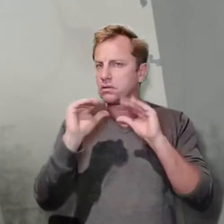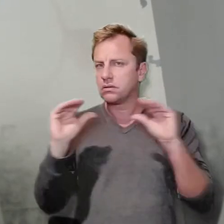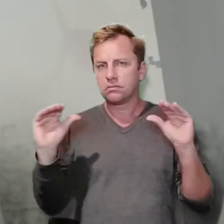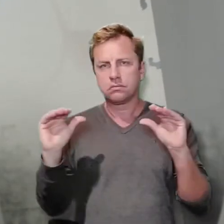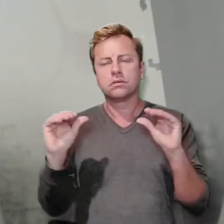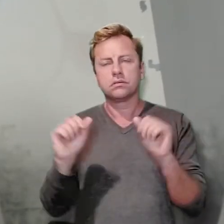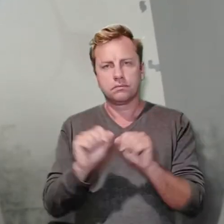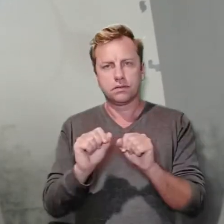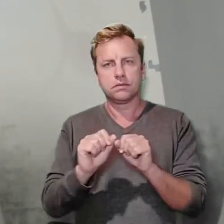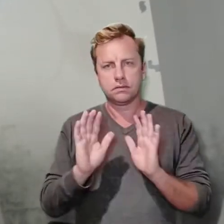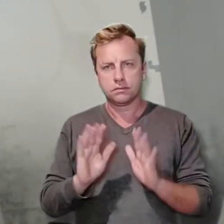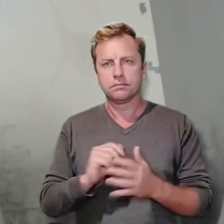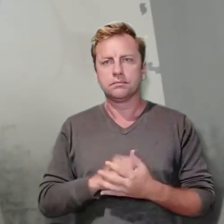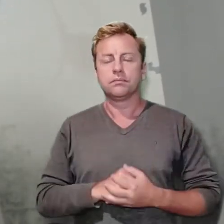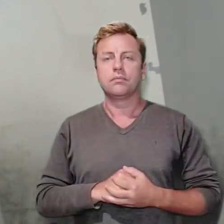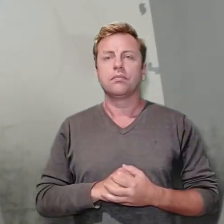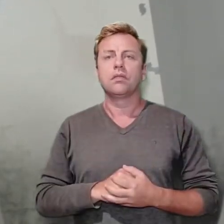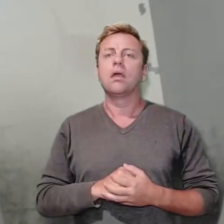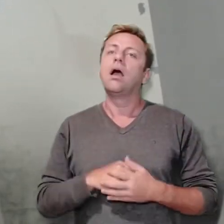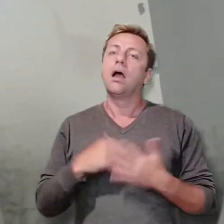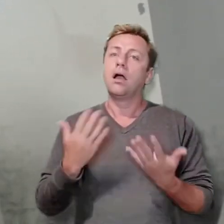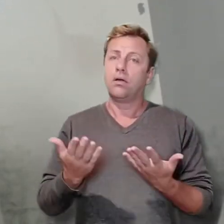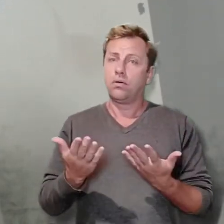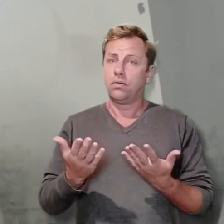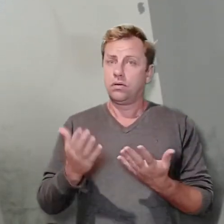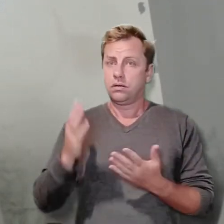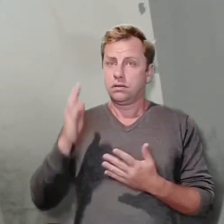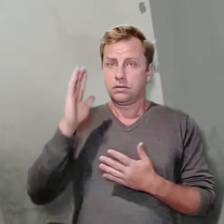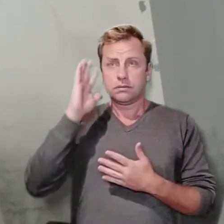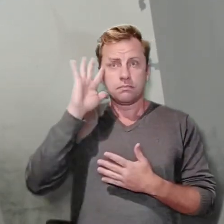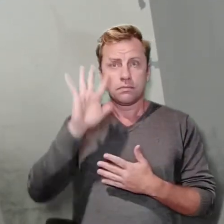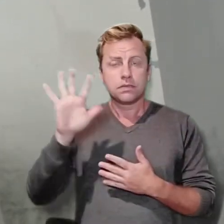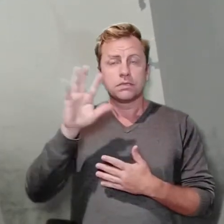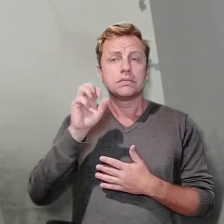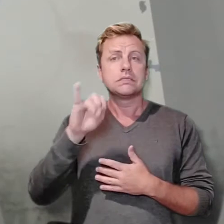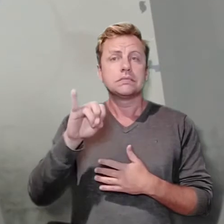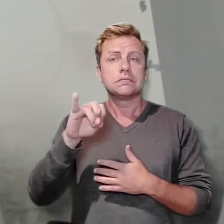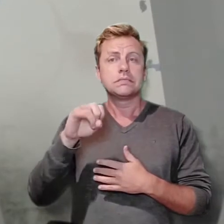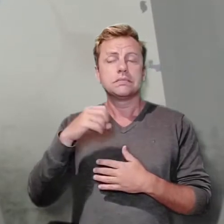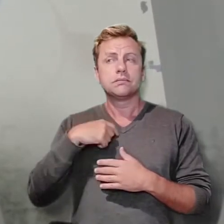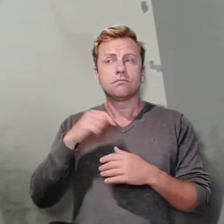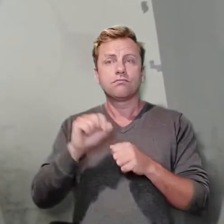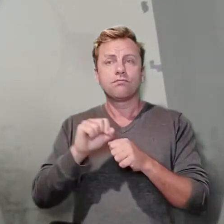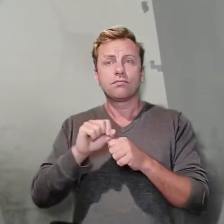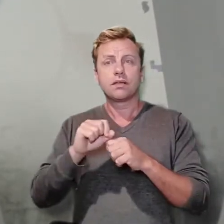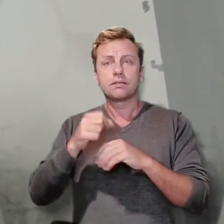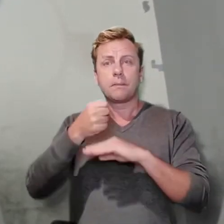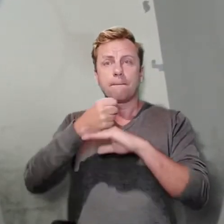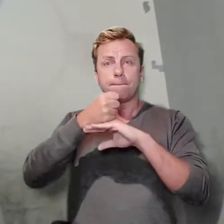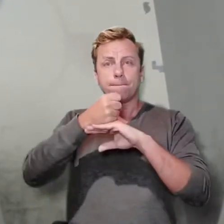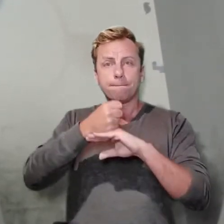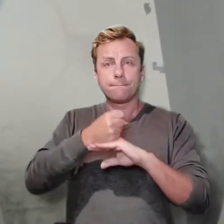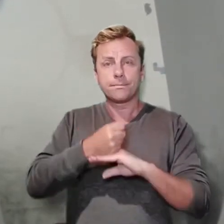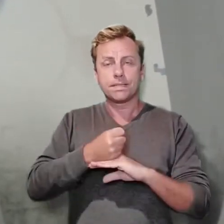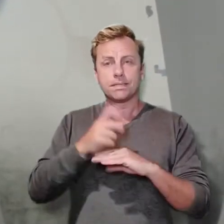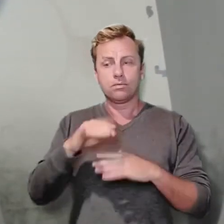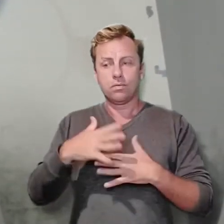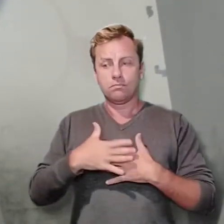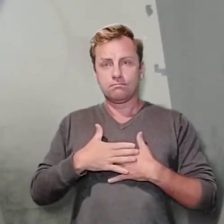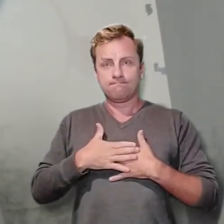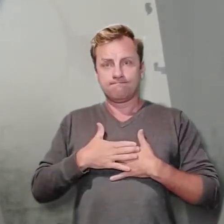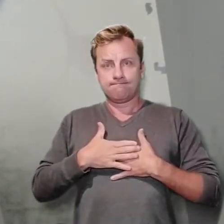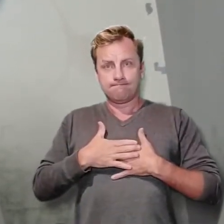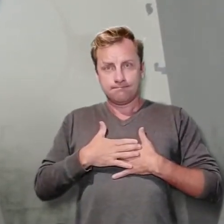bem tranquilo da gente fazer. Agora imagine se eu coloco uma pressão sobre